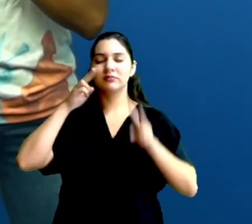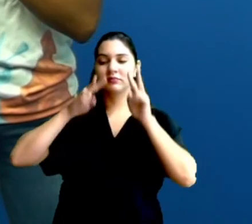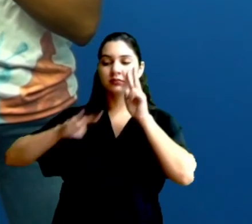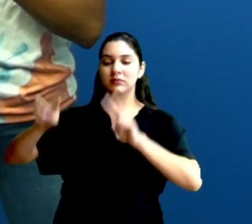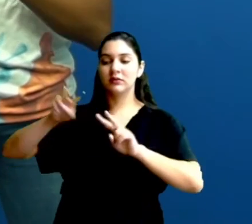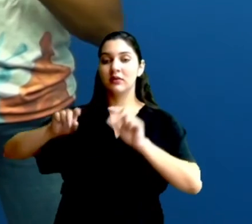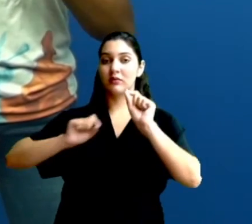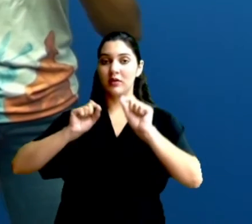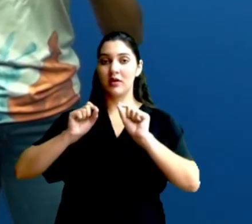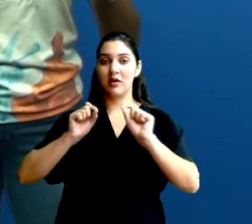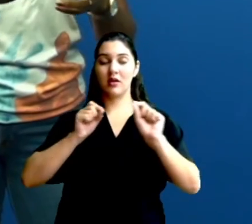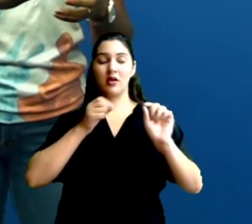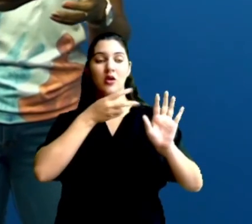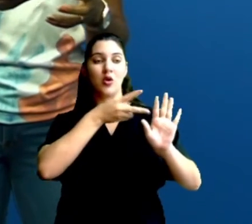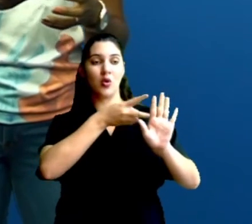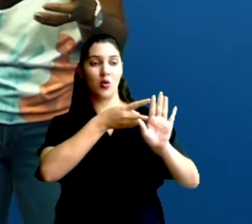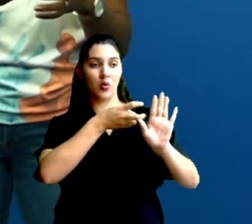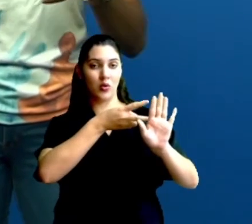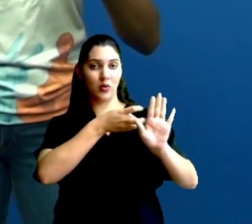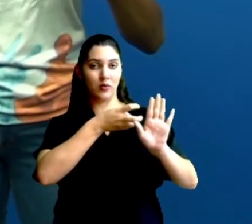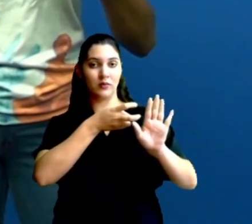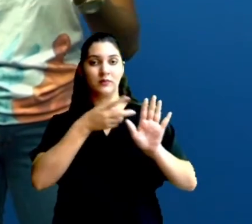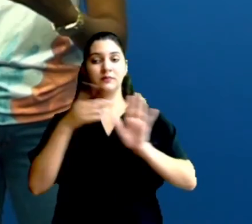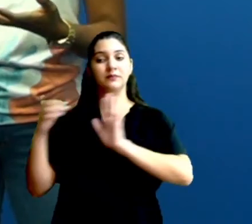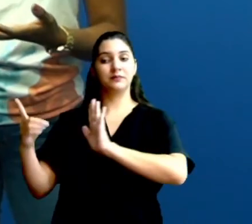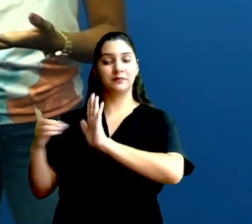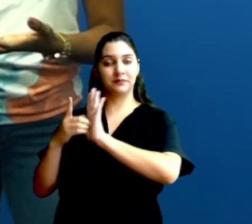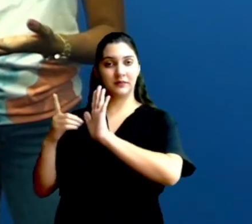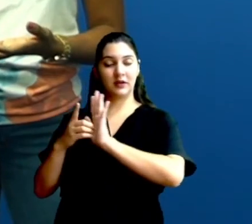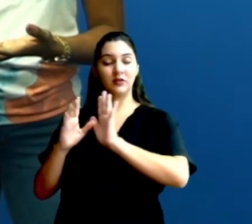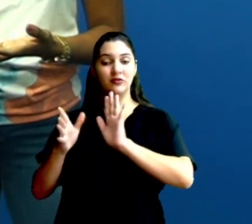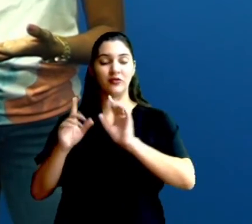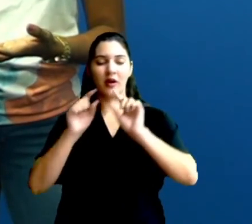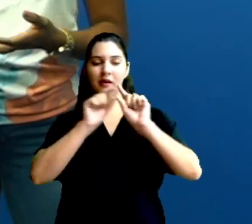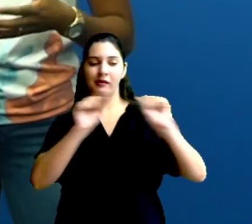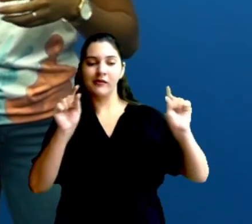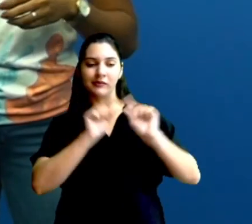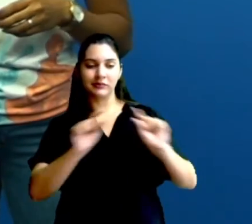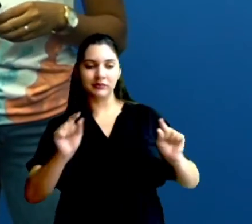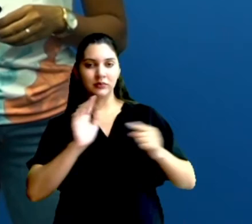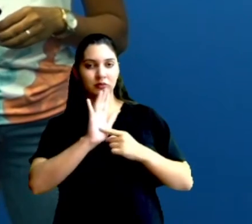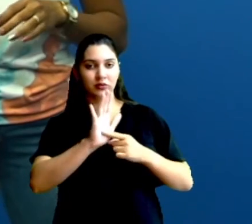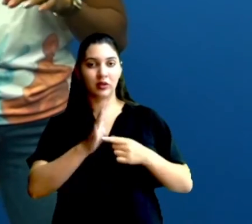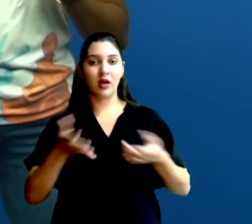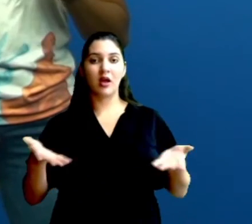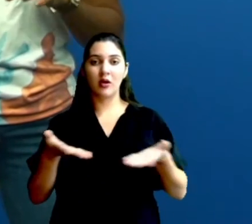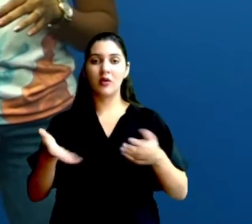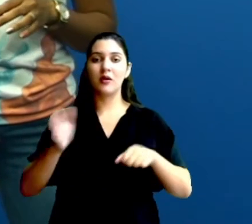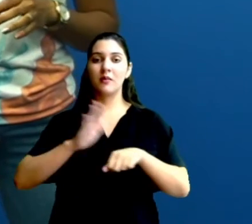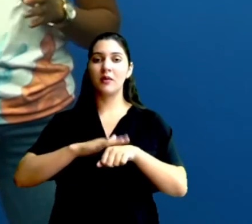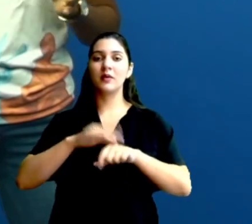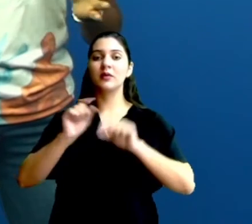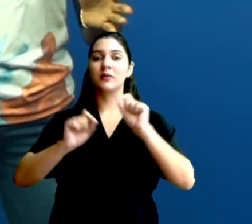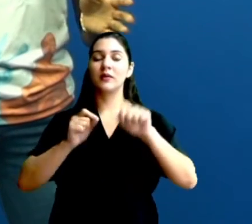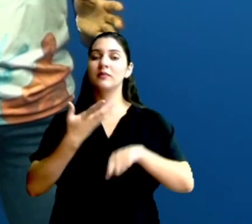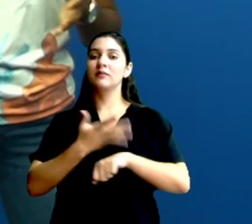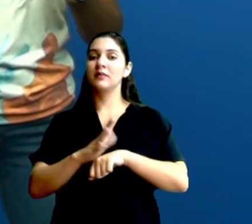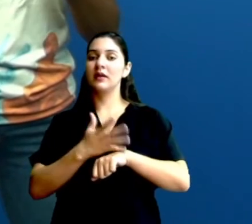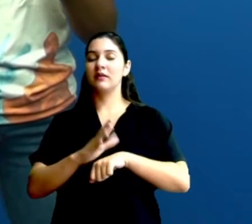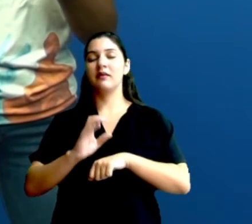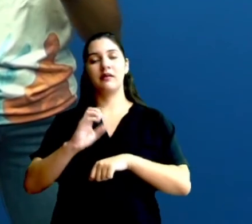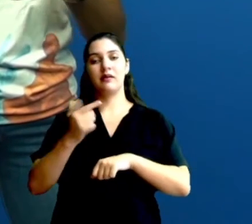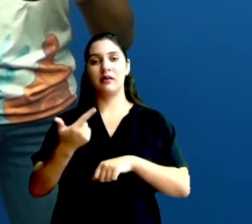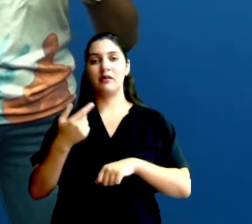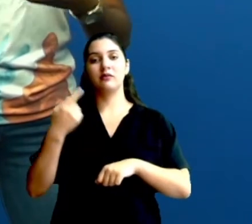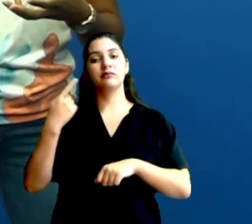vimos conotação, denotação e que já foi colocado em frases, chega o momento também da gente praticar. Lógico, você